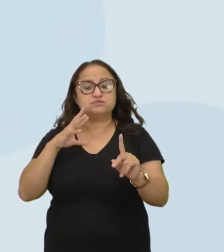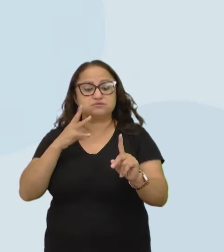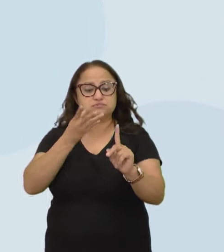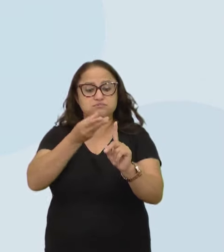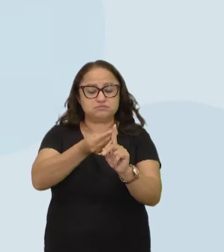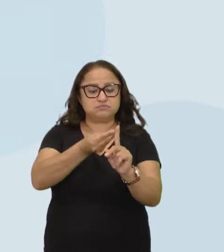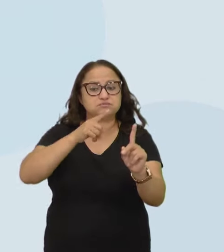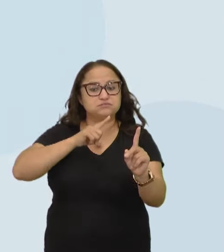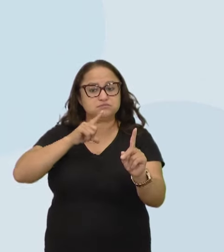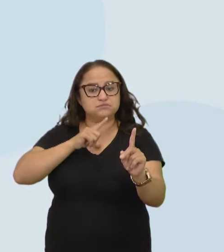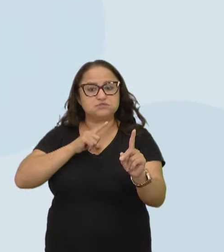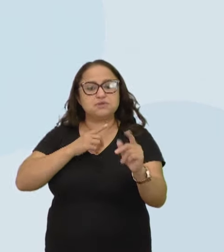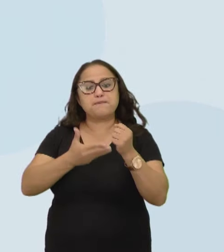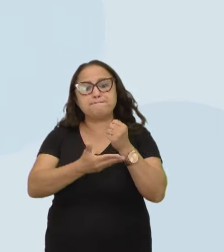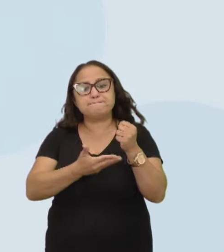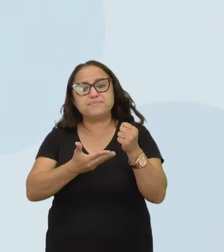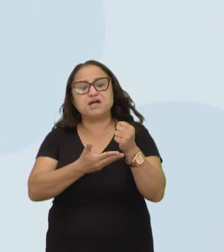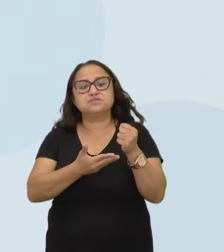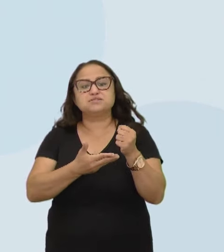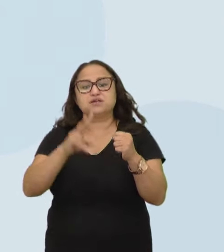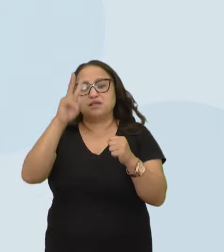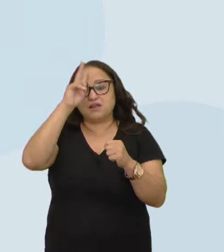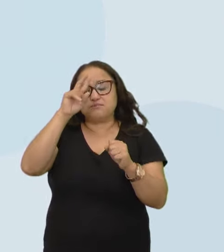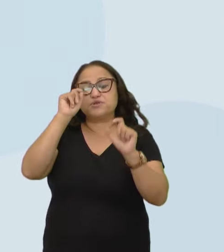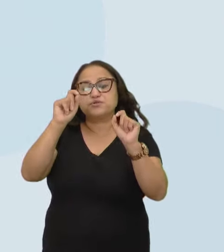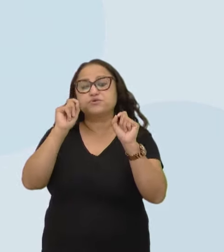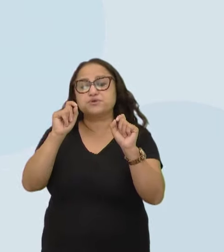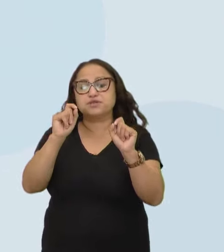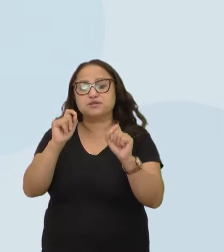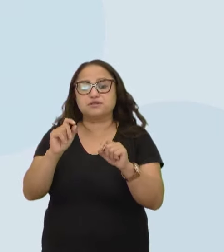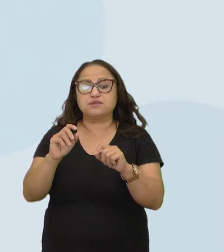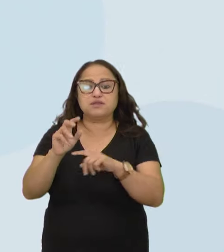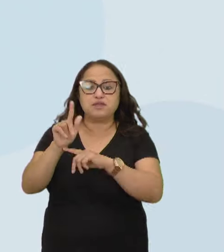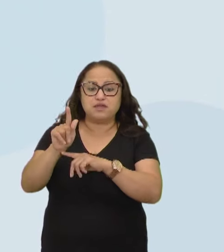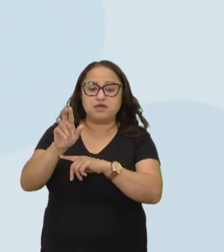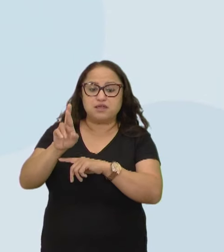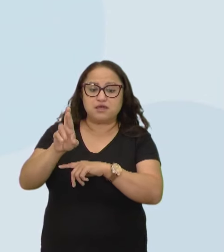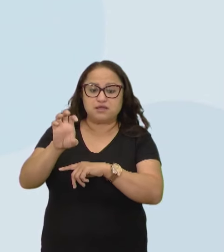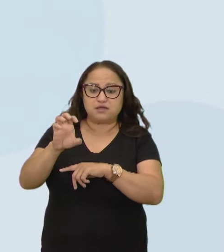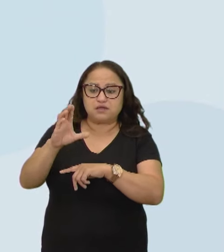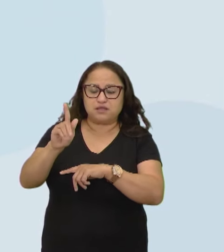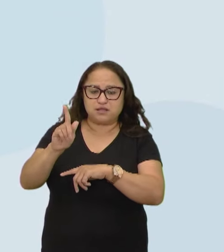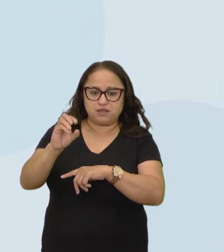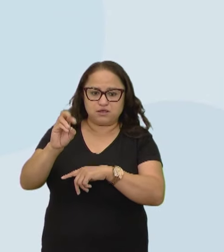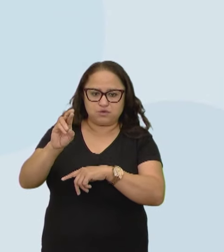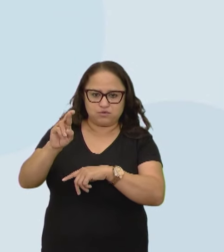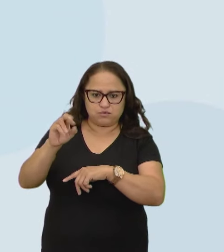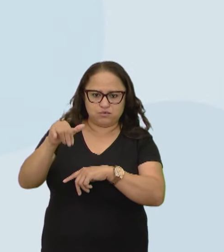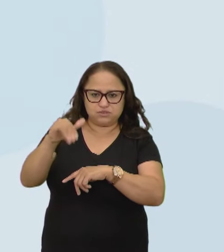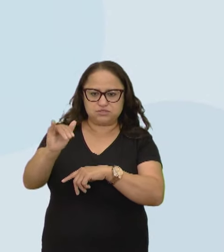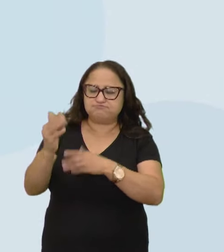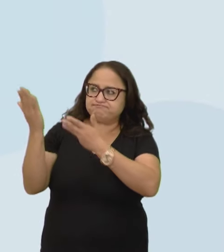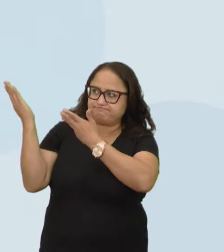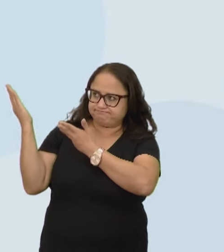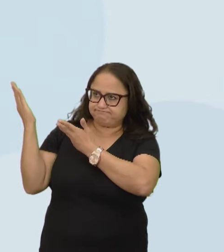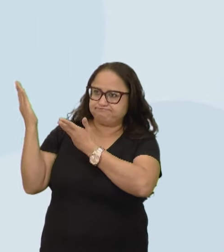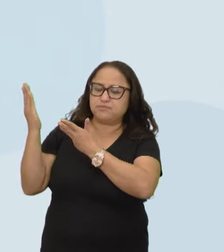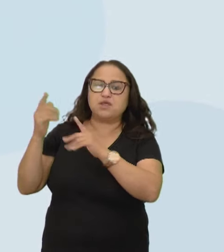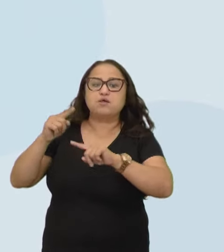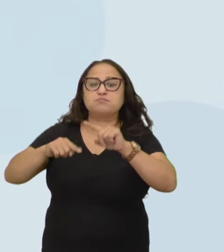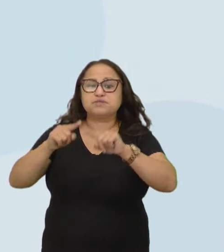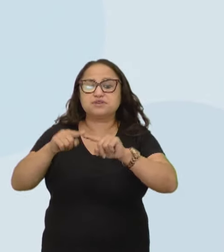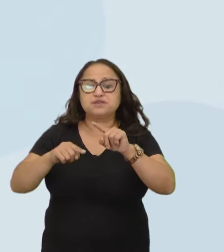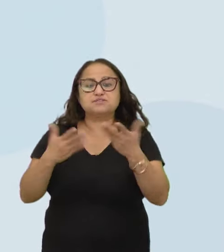mais básica aqui, lembrando que o principal aqui é o Gregory Mankiw, Introdução à Economia. Os materiais dessa aula.